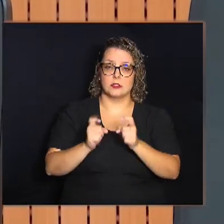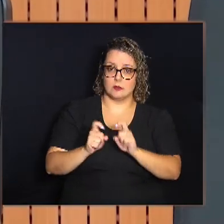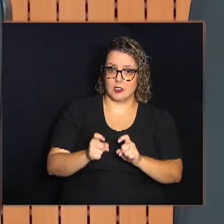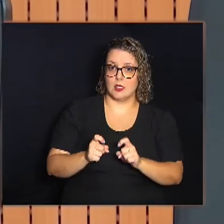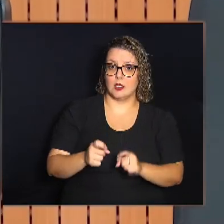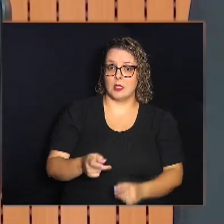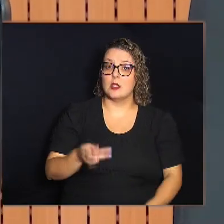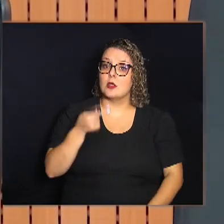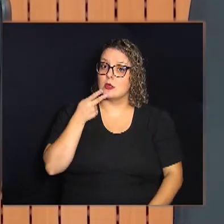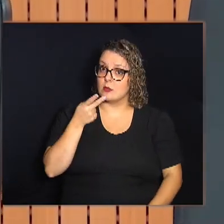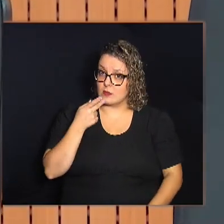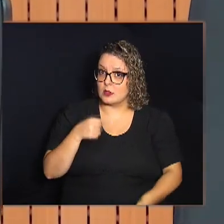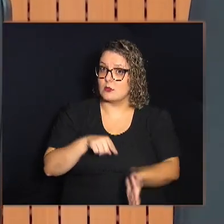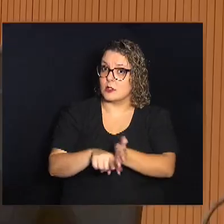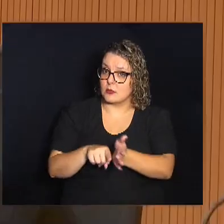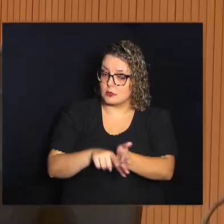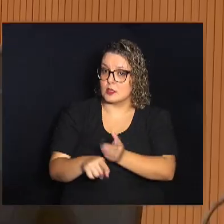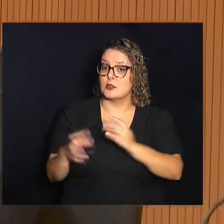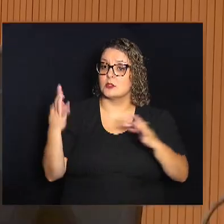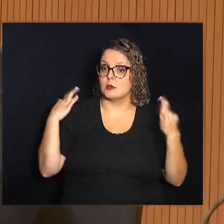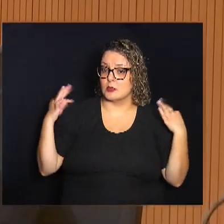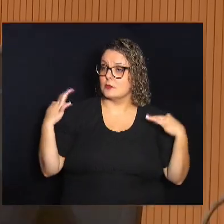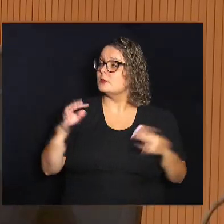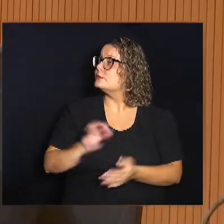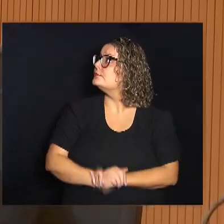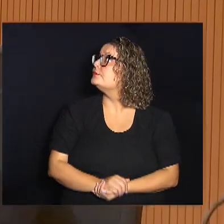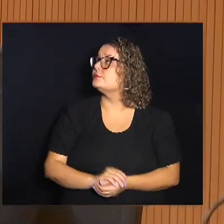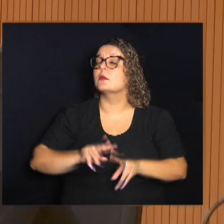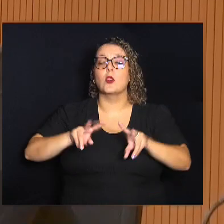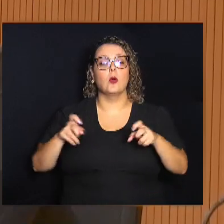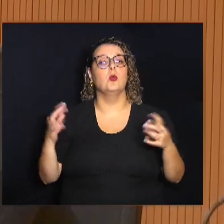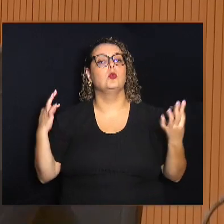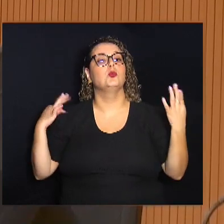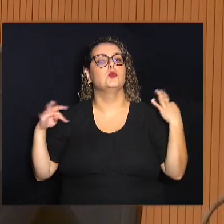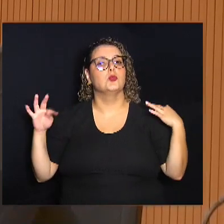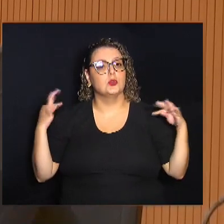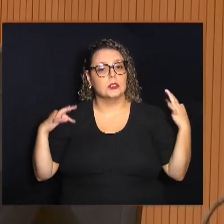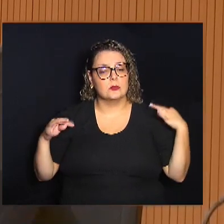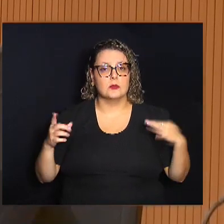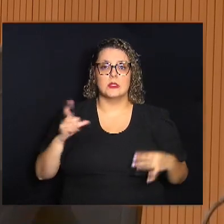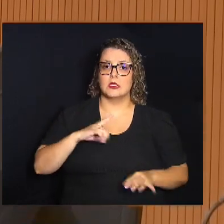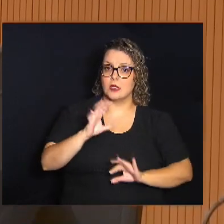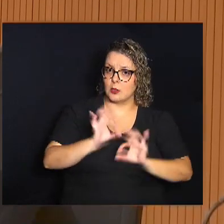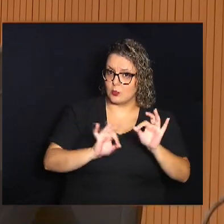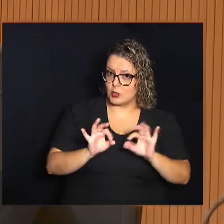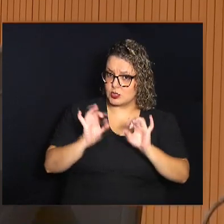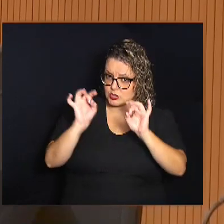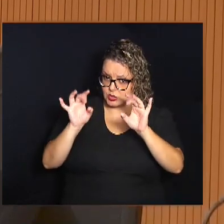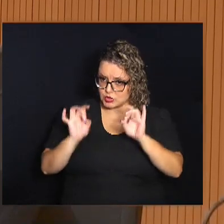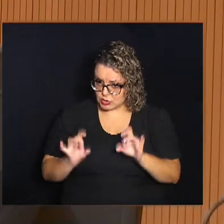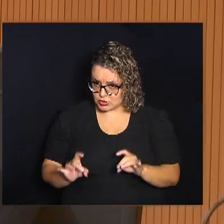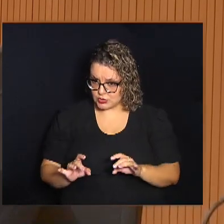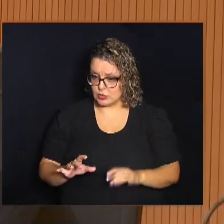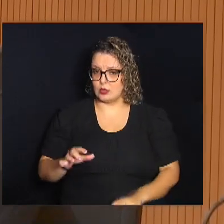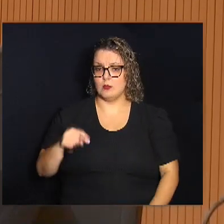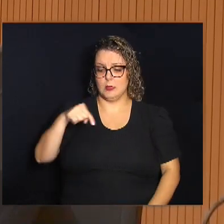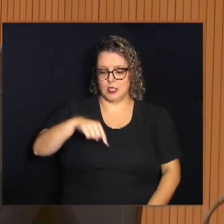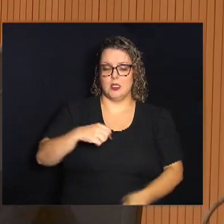fez questionamentos sobre o turismo. Sobre a questão do turismo, né? Se tem algum projeto específico para esse